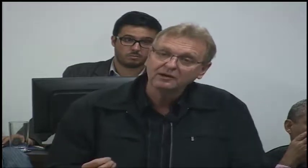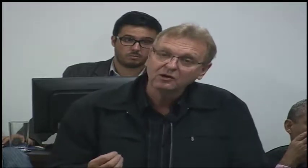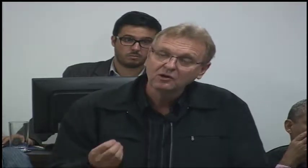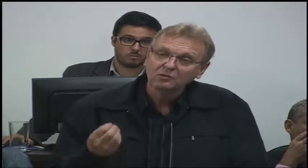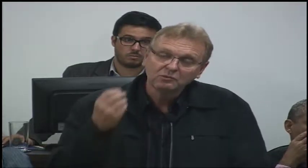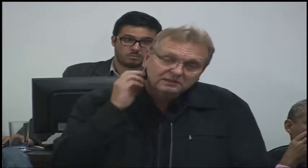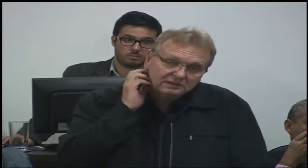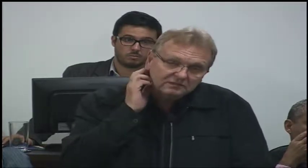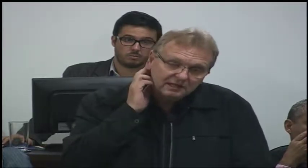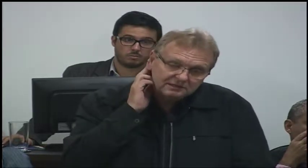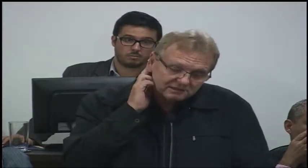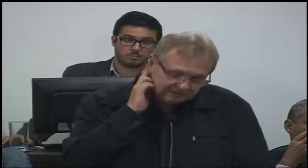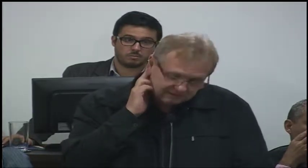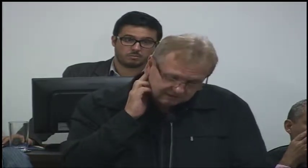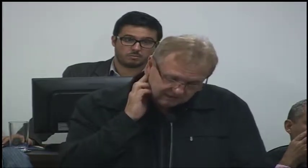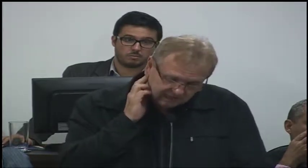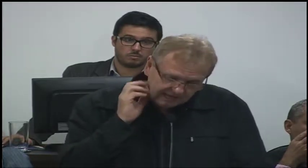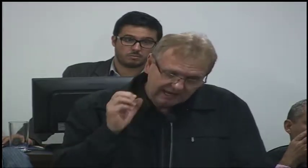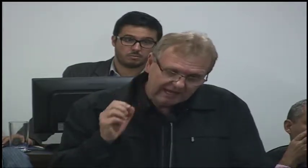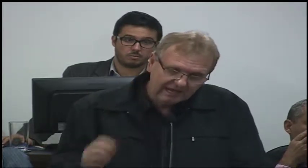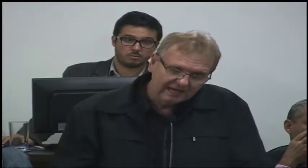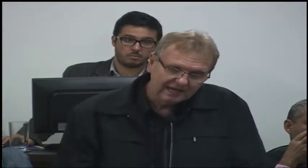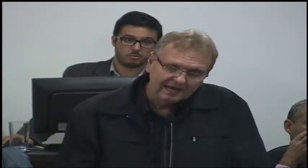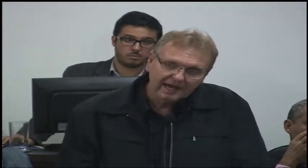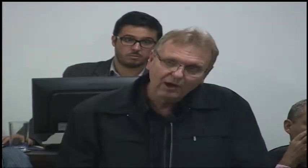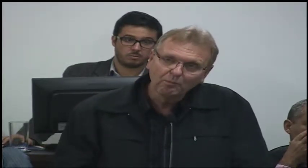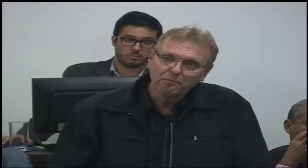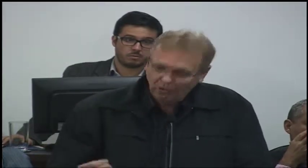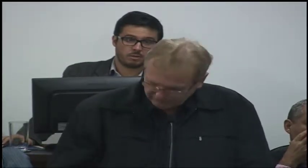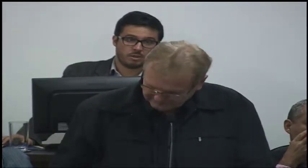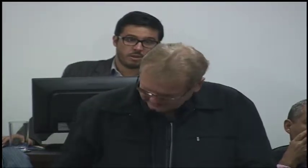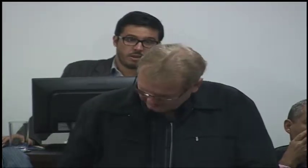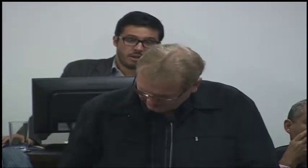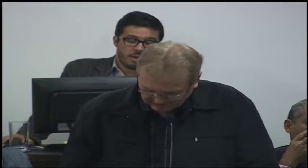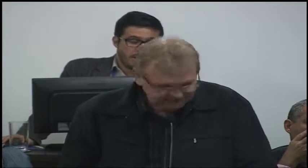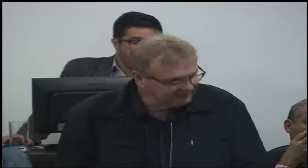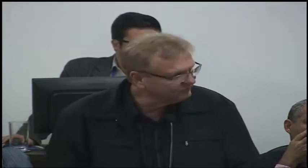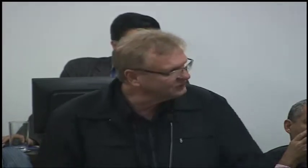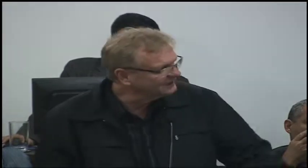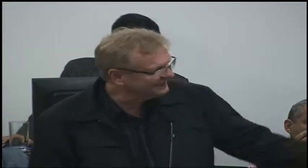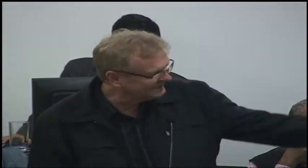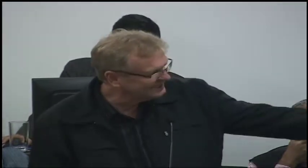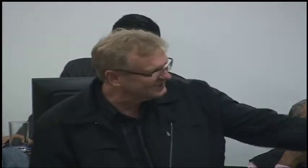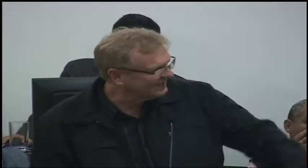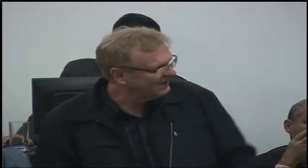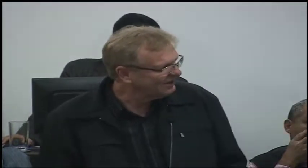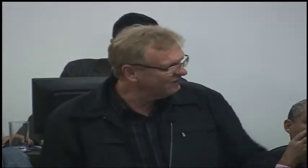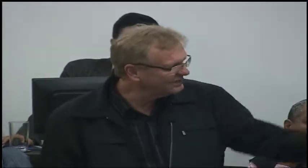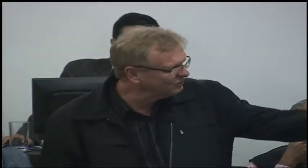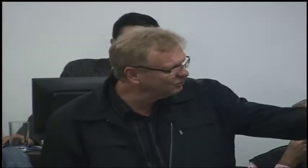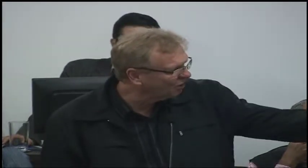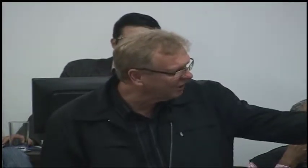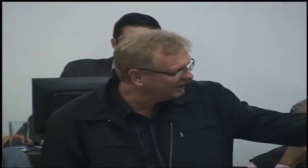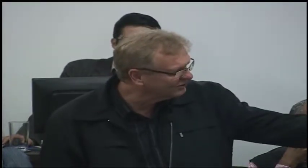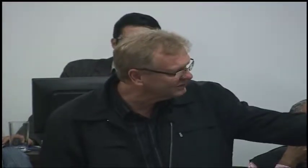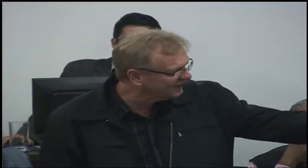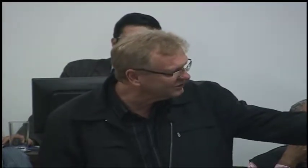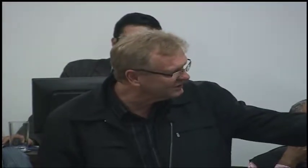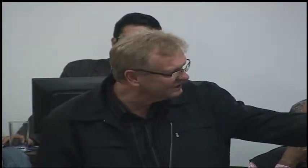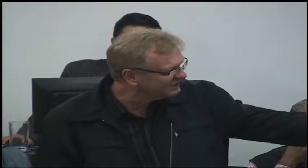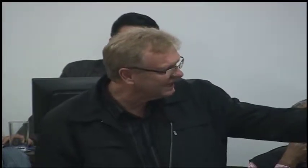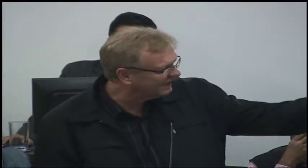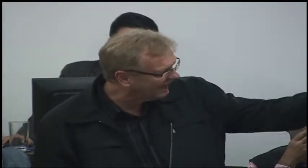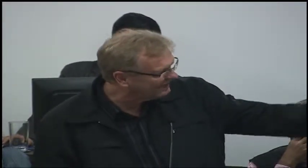porque muitas vezes é um pouco investimento. Aqui você até disse, investe $1 nos